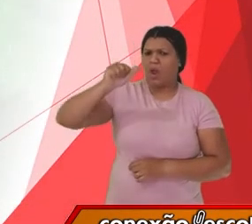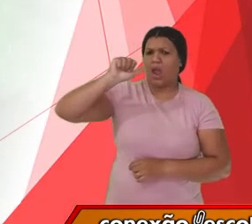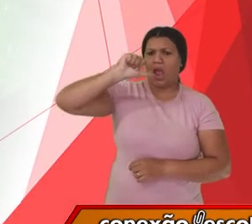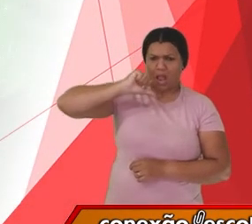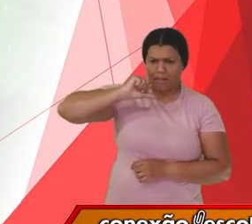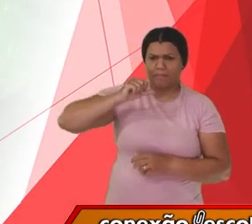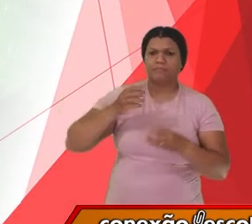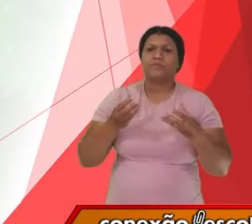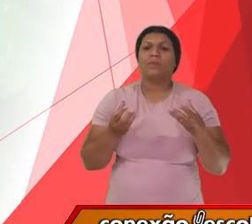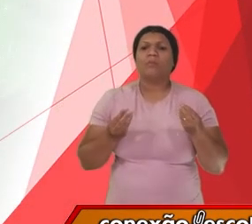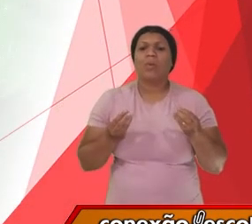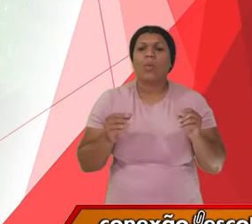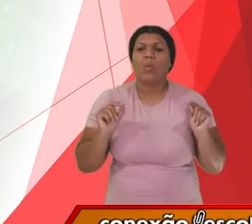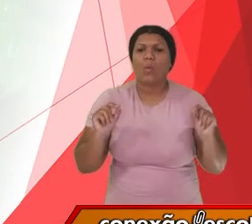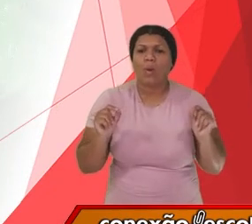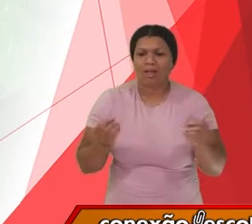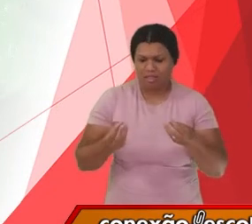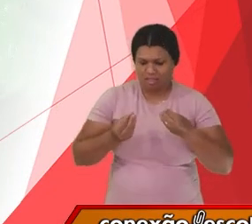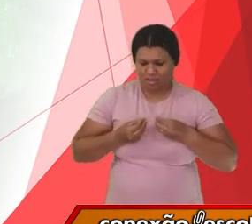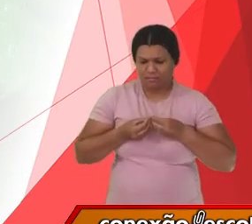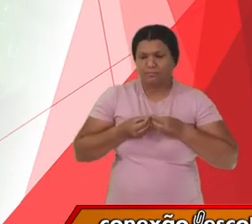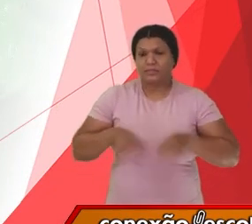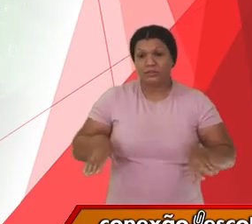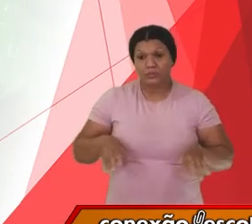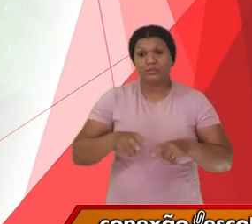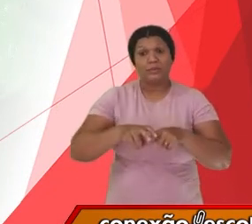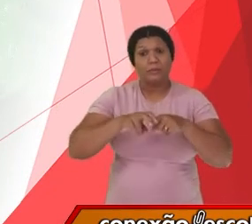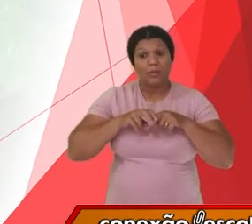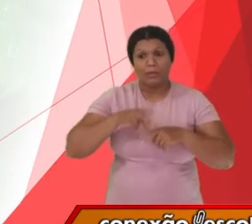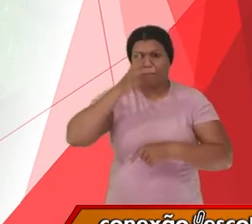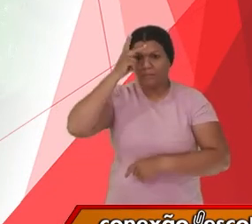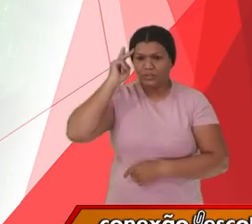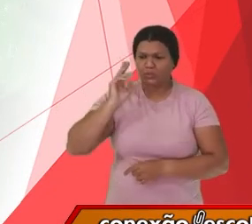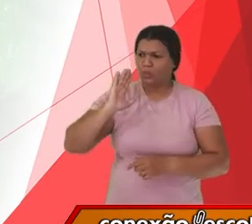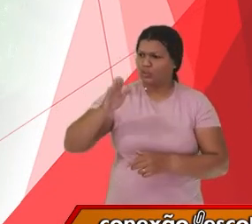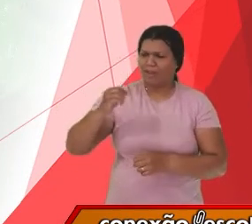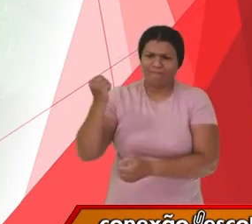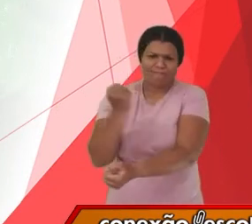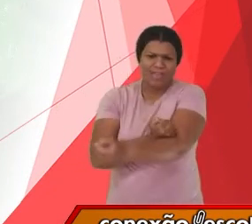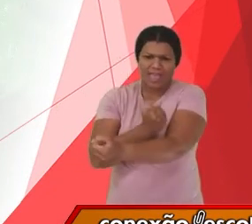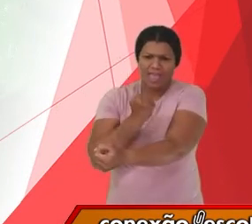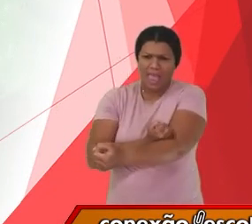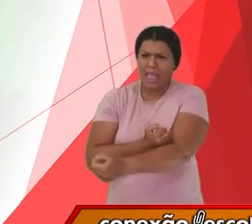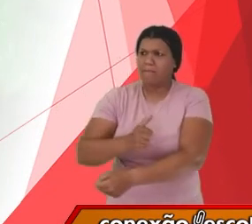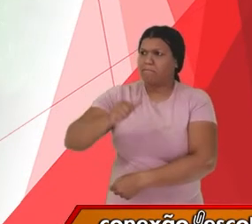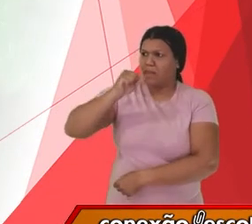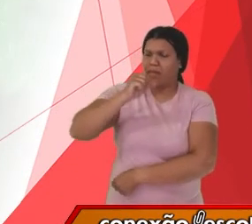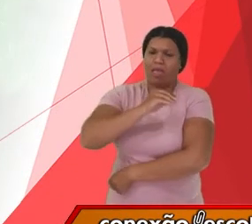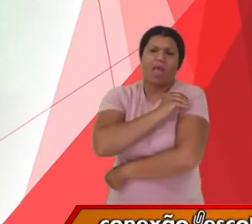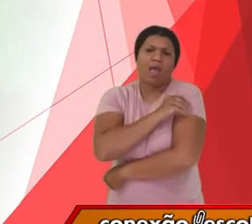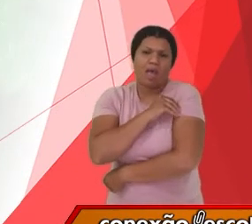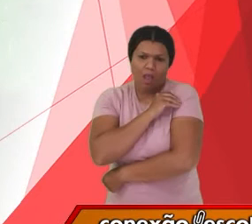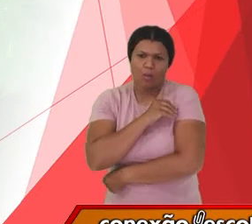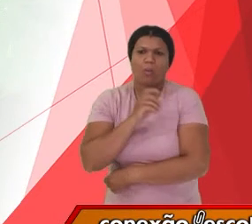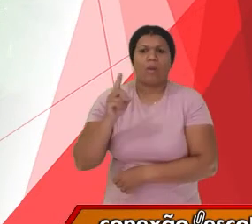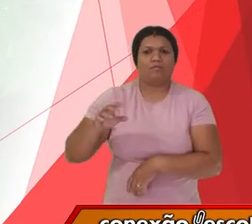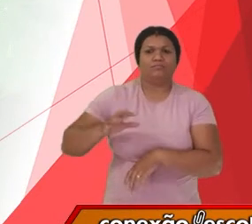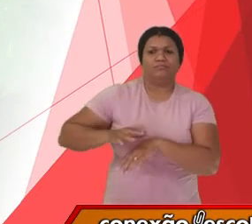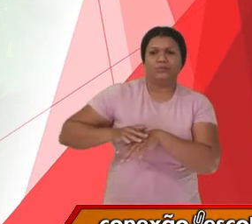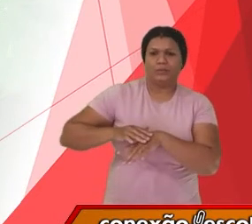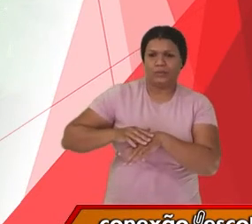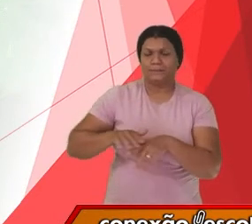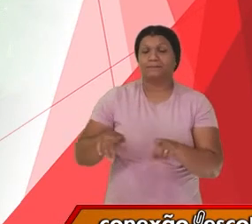que o alcoolismo é considerada uma doença. O uso de cigarros também é um grande